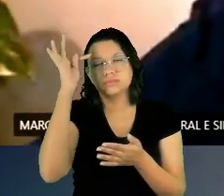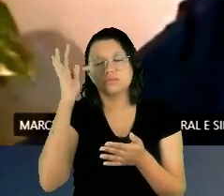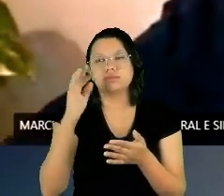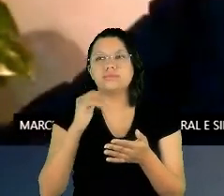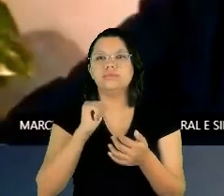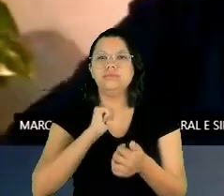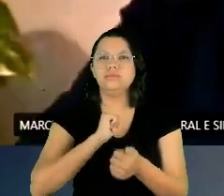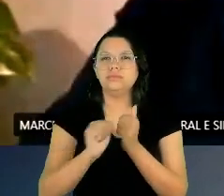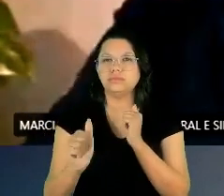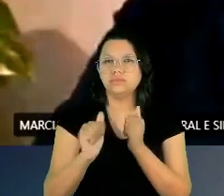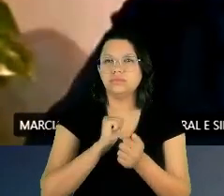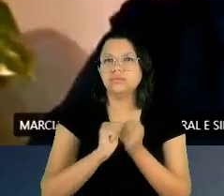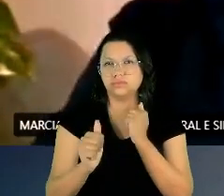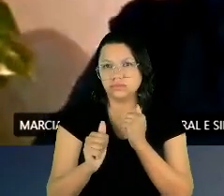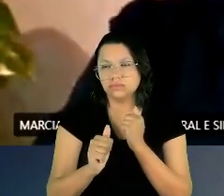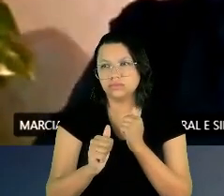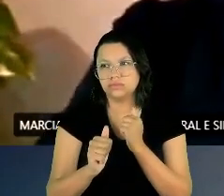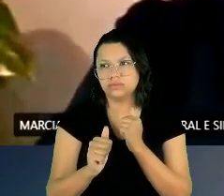dos jogos,